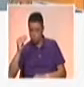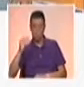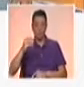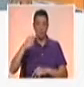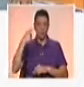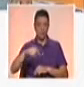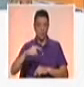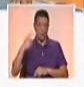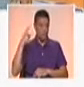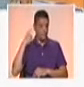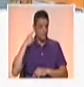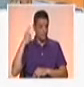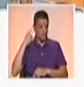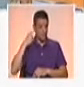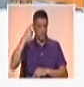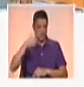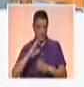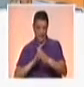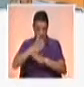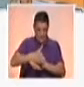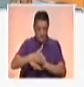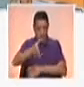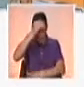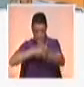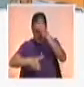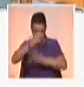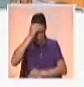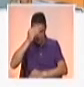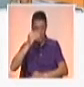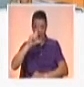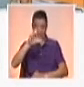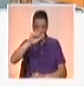os alunos ouvintes, sim, têm acesso à aprendizagem da língua